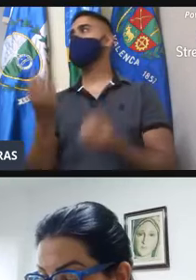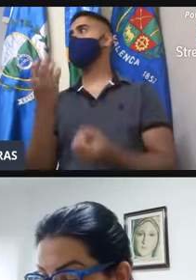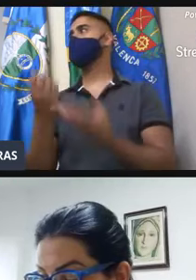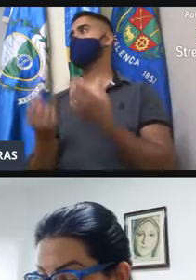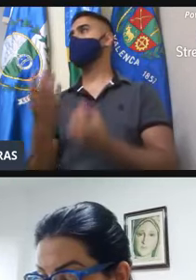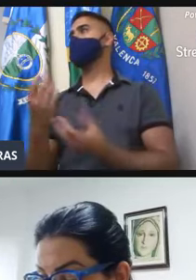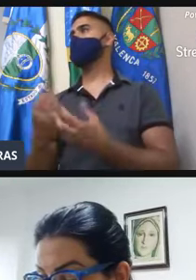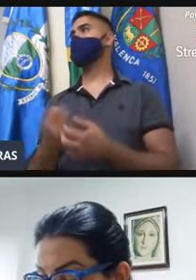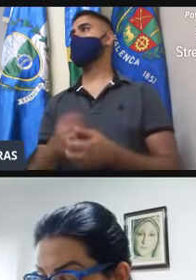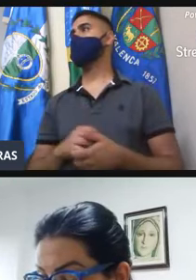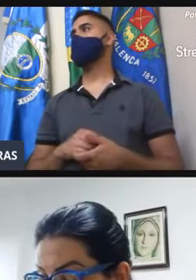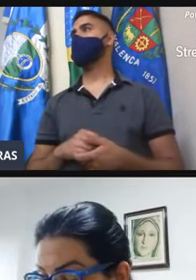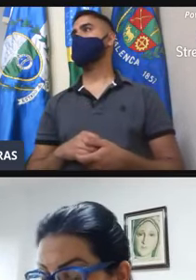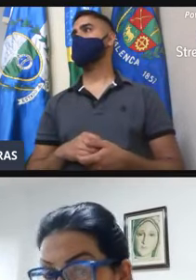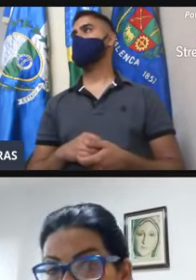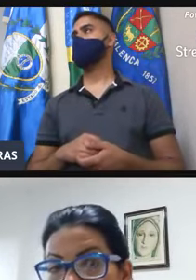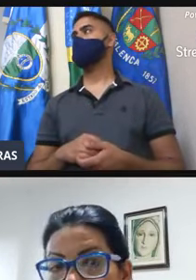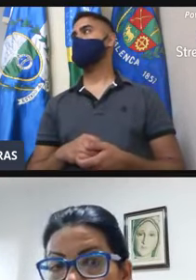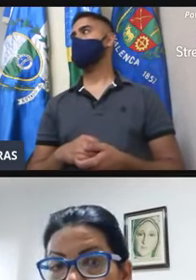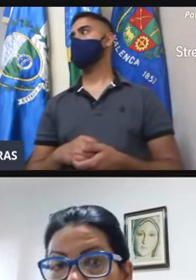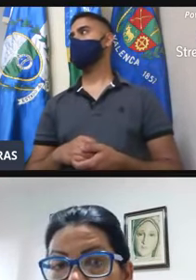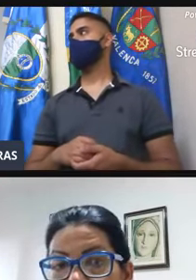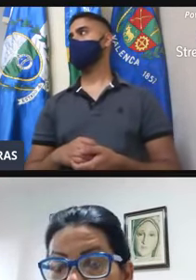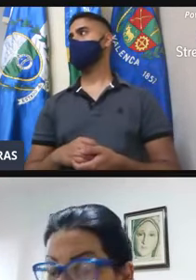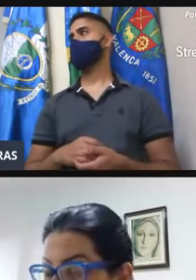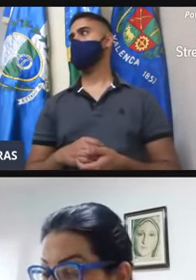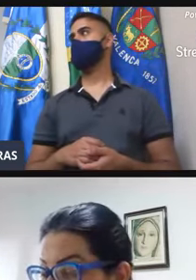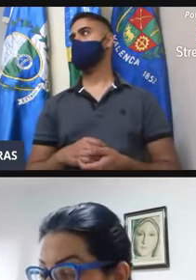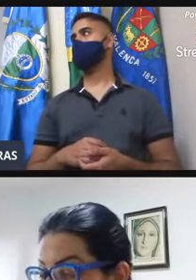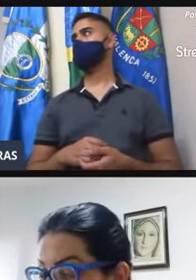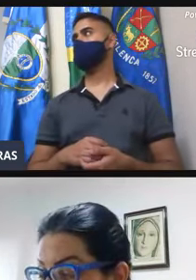Gostaria só de pedir um pouco de silêncio, por causa do nosso